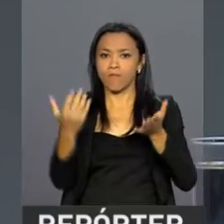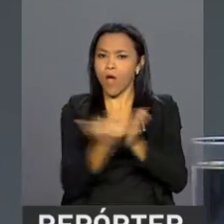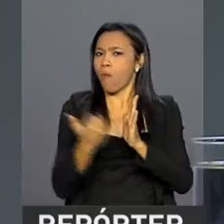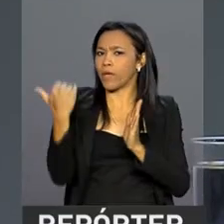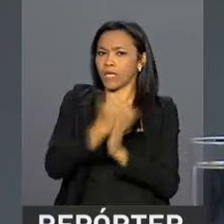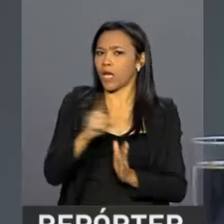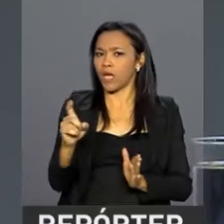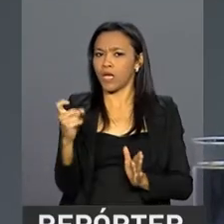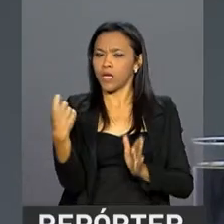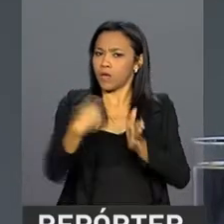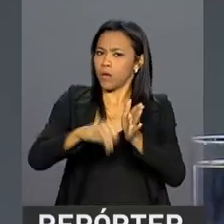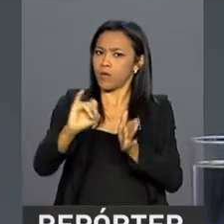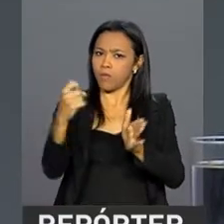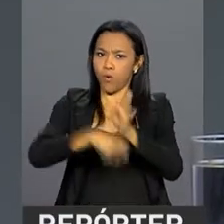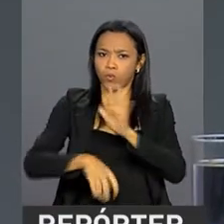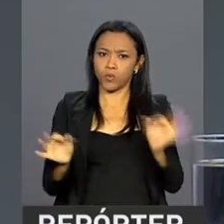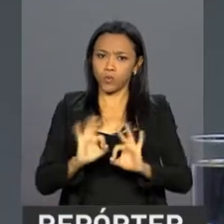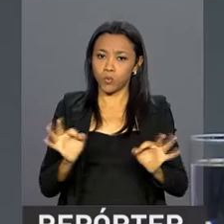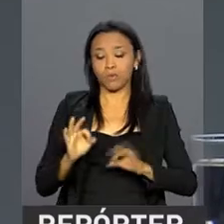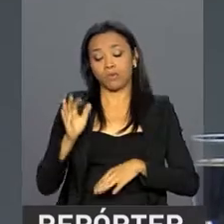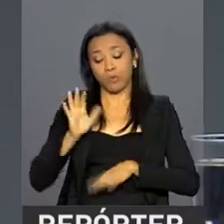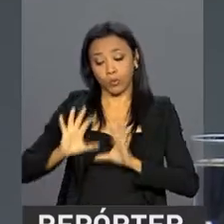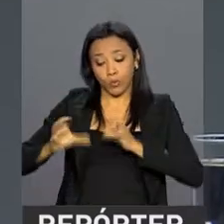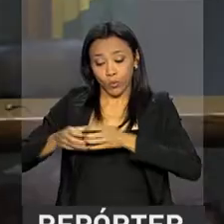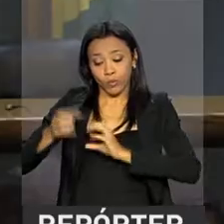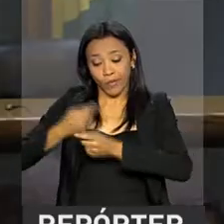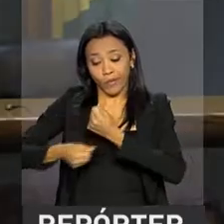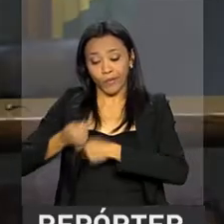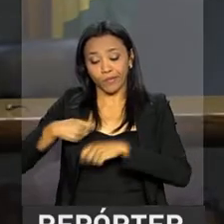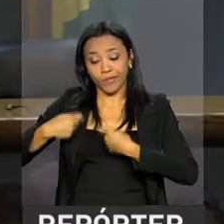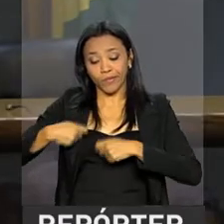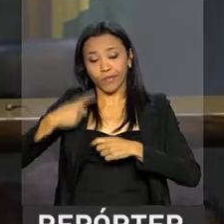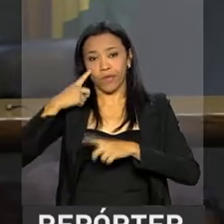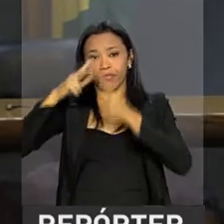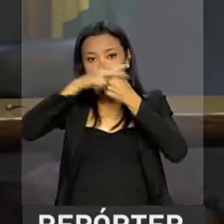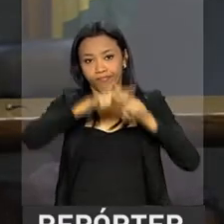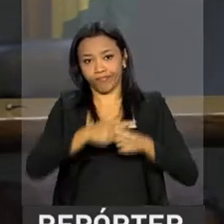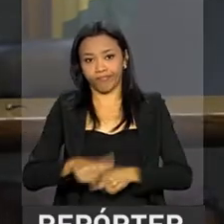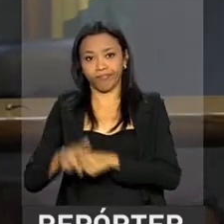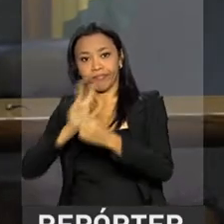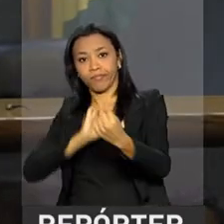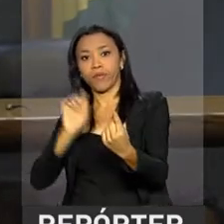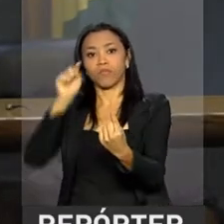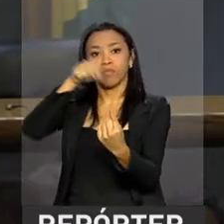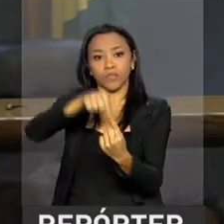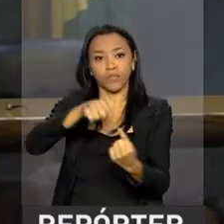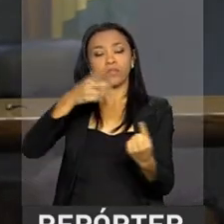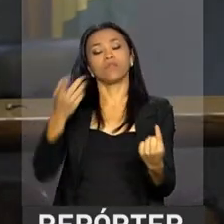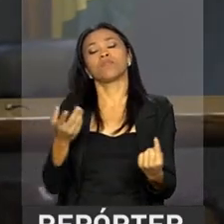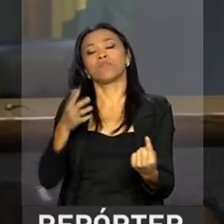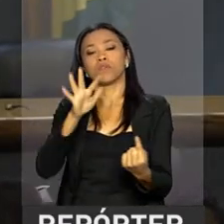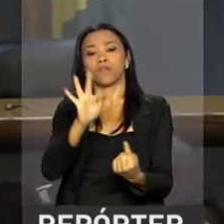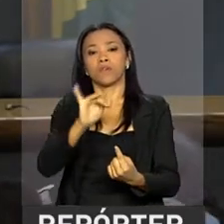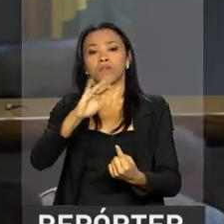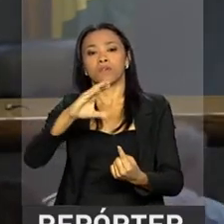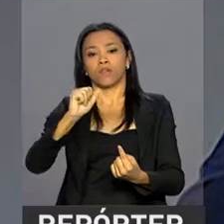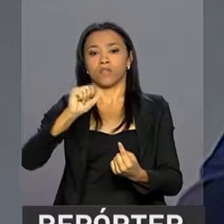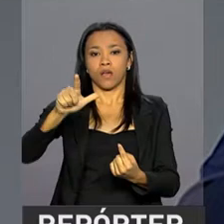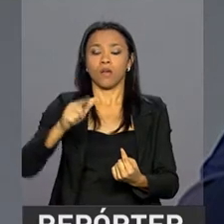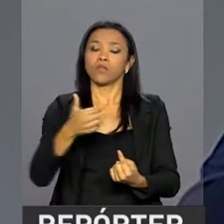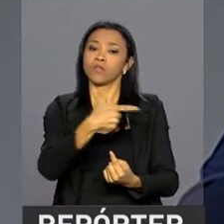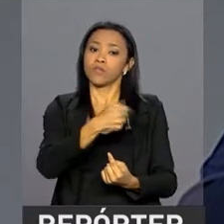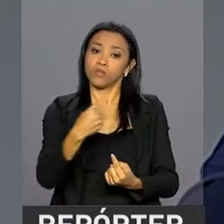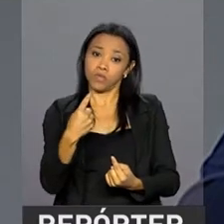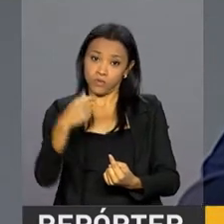restou alternativa para a equipe econômica senão revisar as metas fiscais para este ano e para 2018.